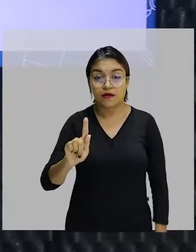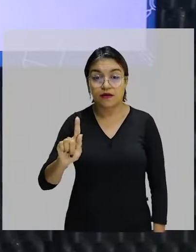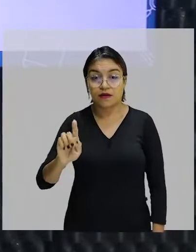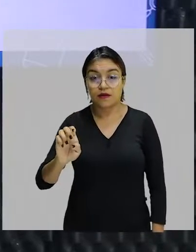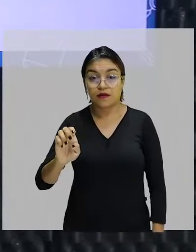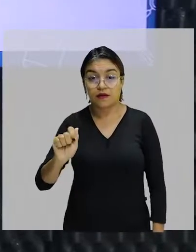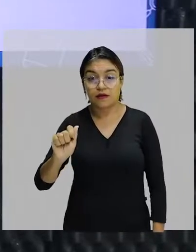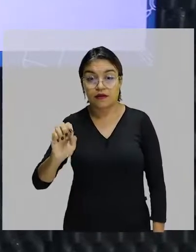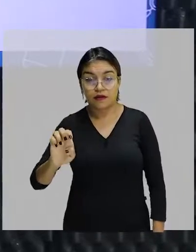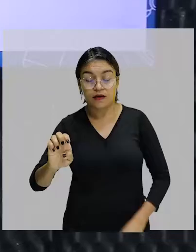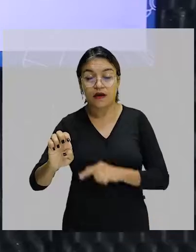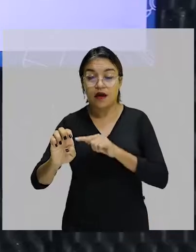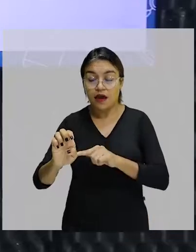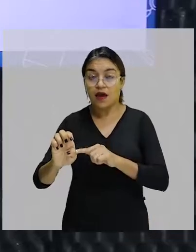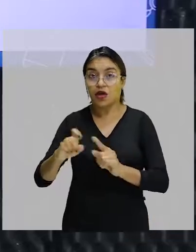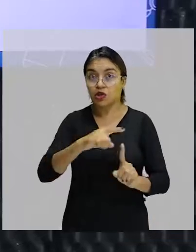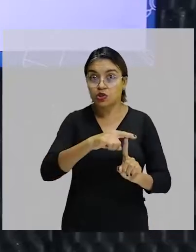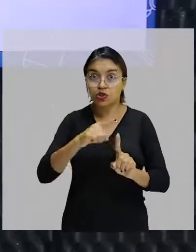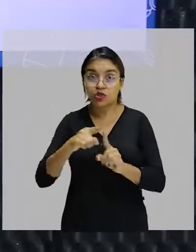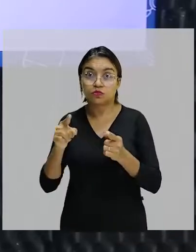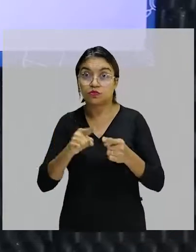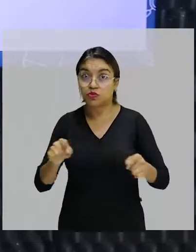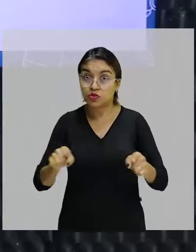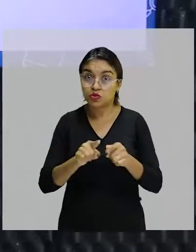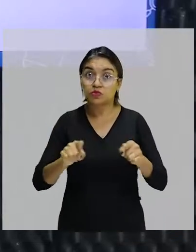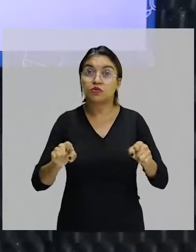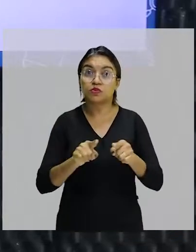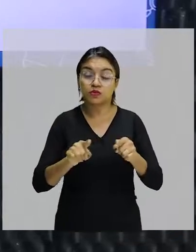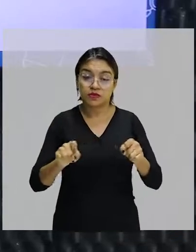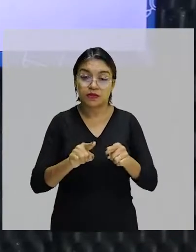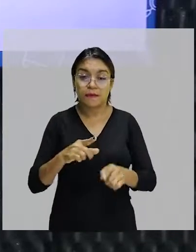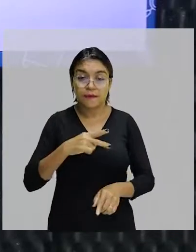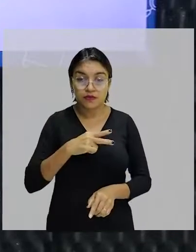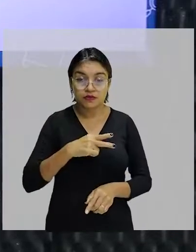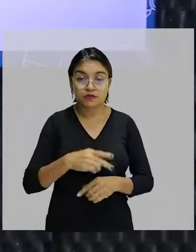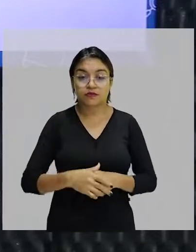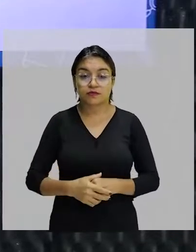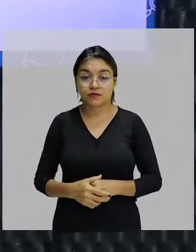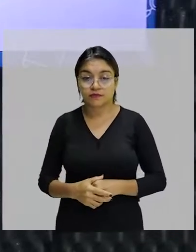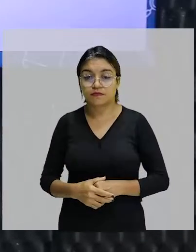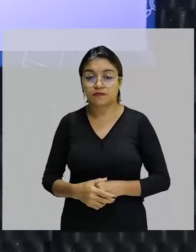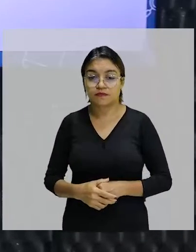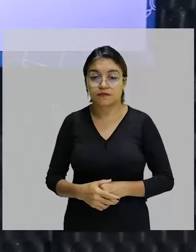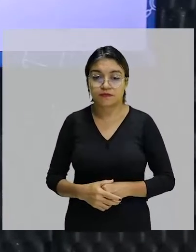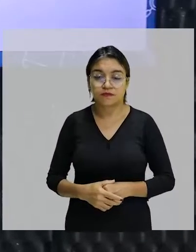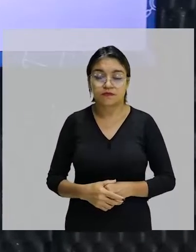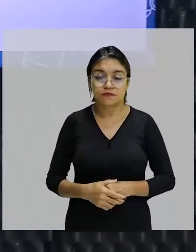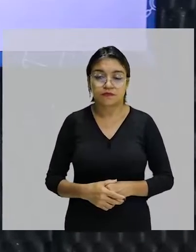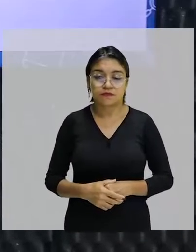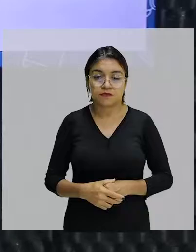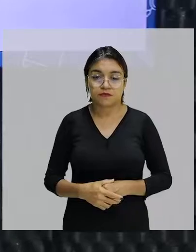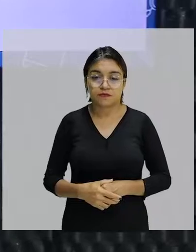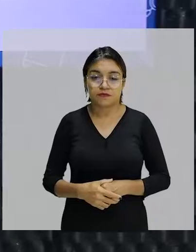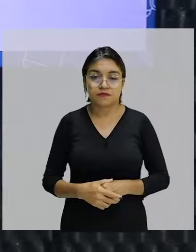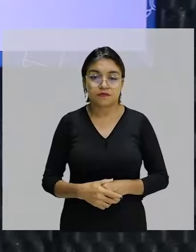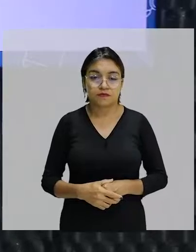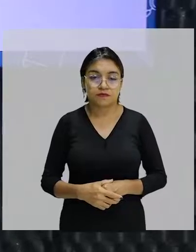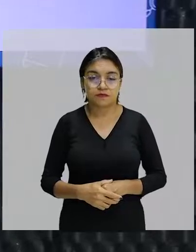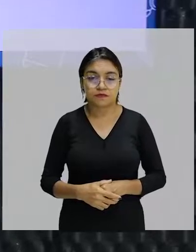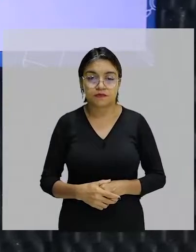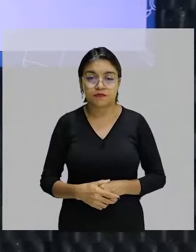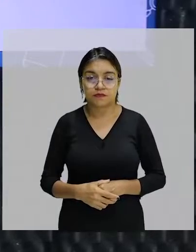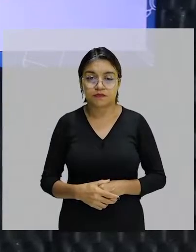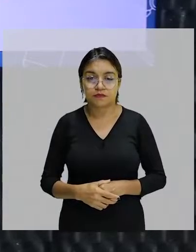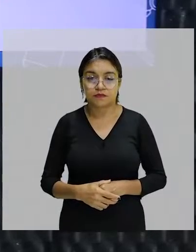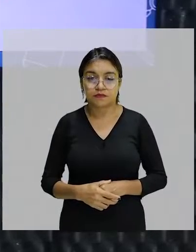um estilo de música particular that evolved out of earlier genres ska